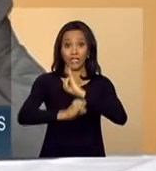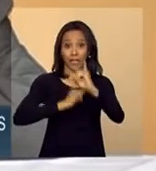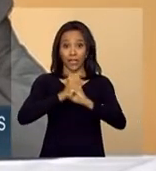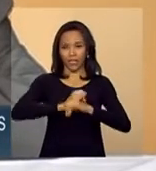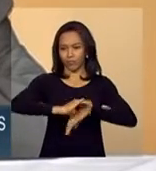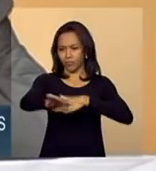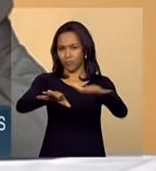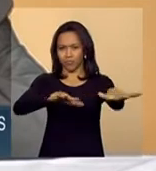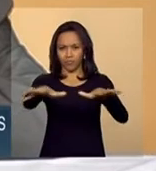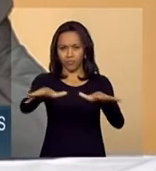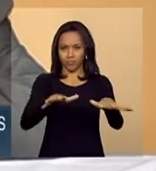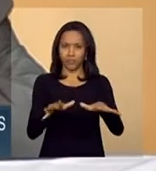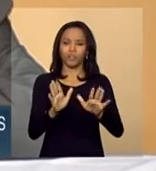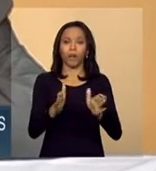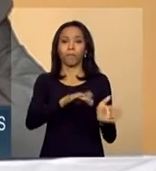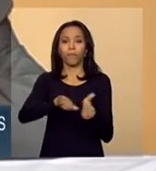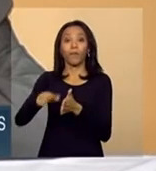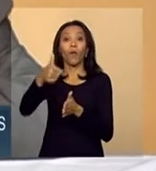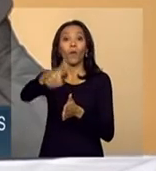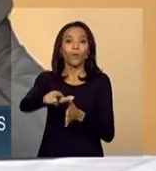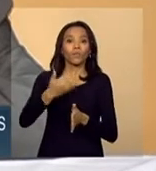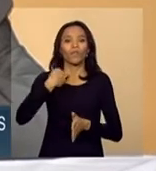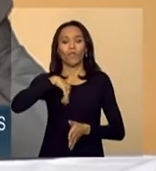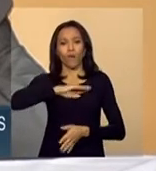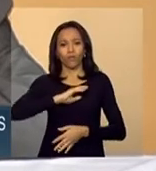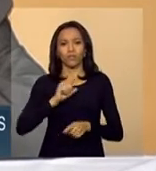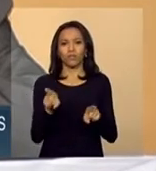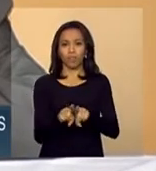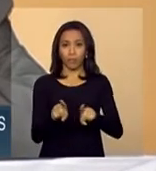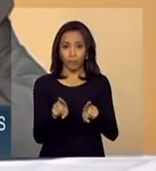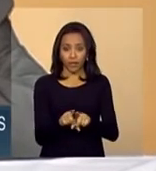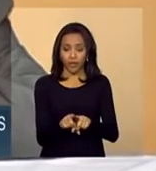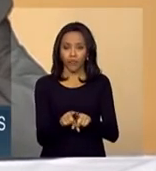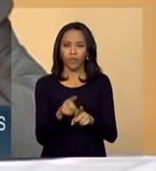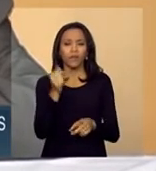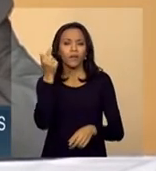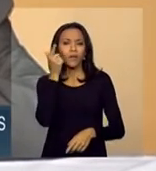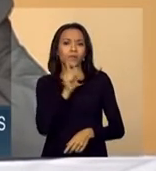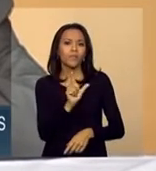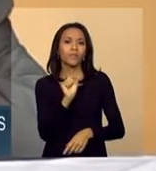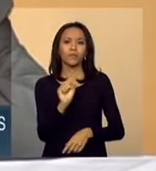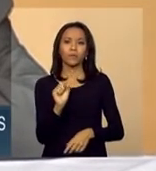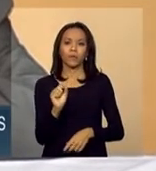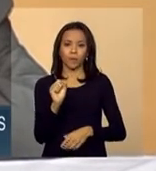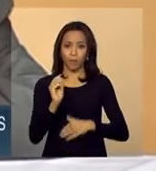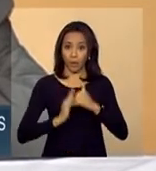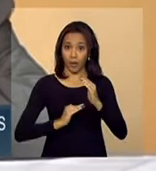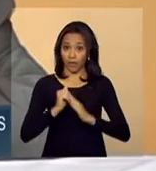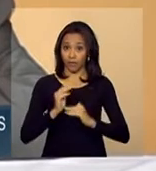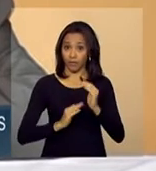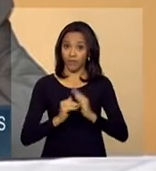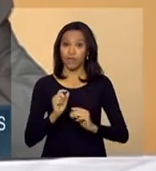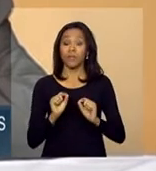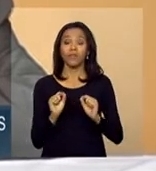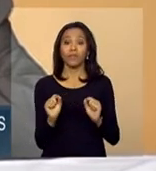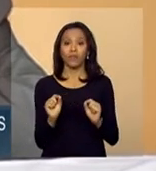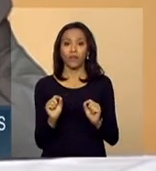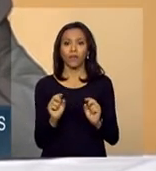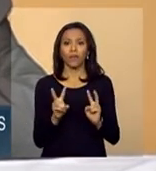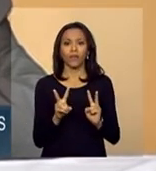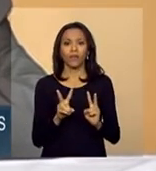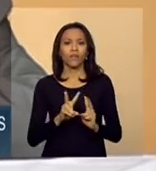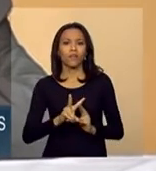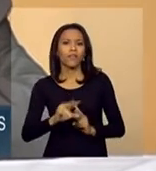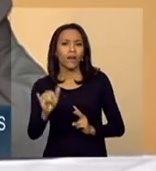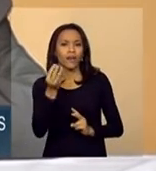que nós estamos disponibilizando uma capacidade que ela vai reverter, não o backbone, que ela vai, só o